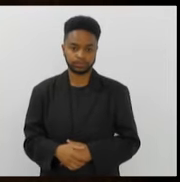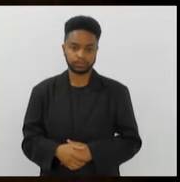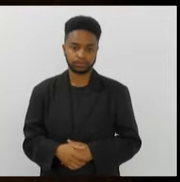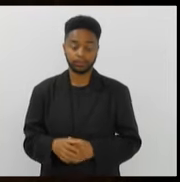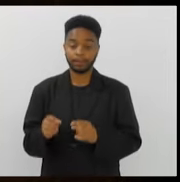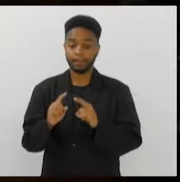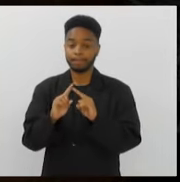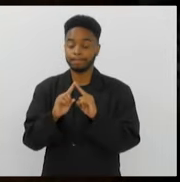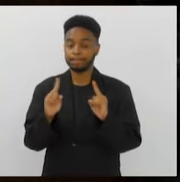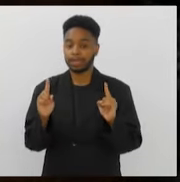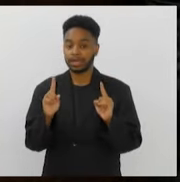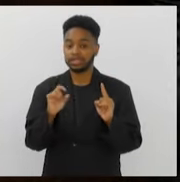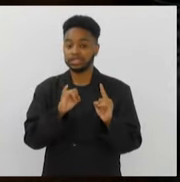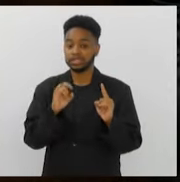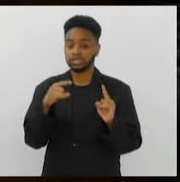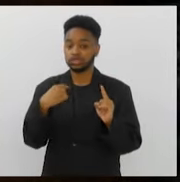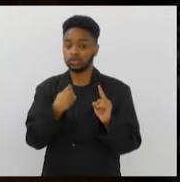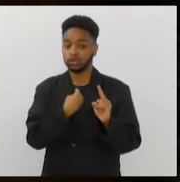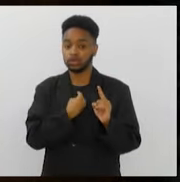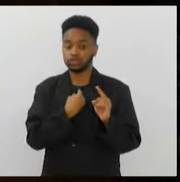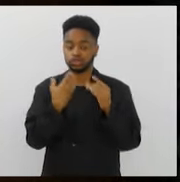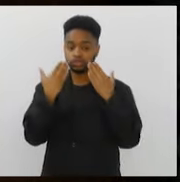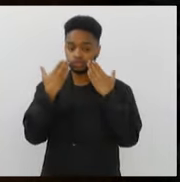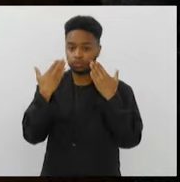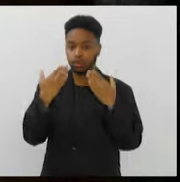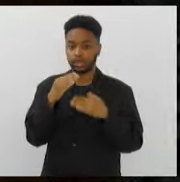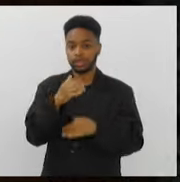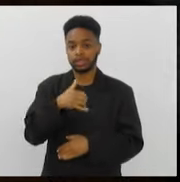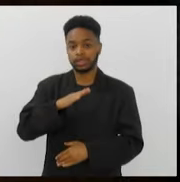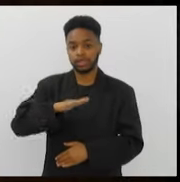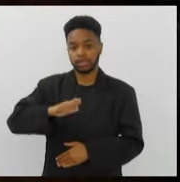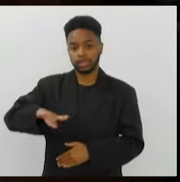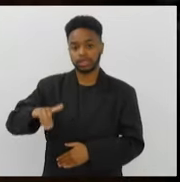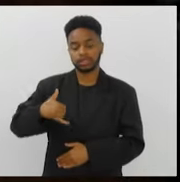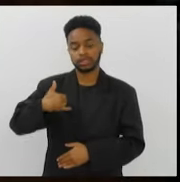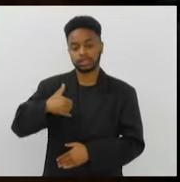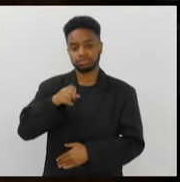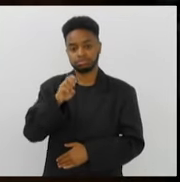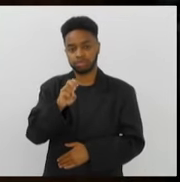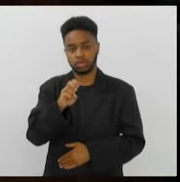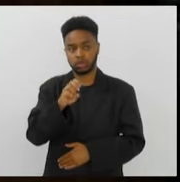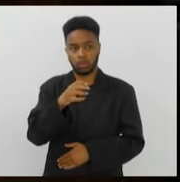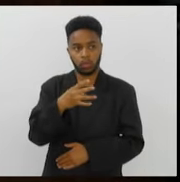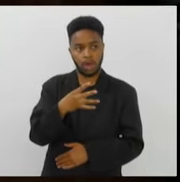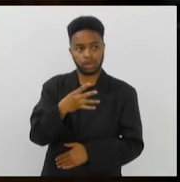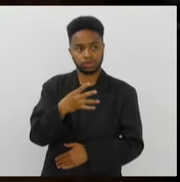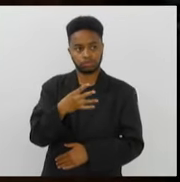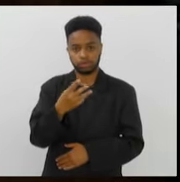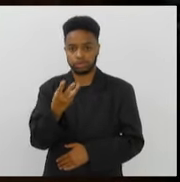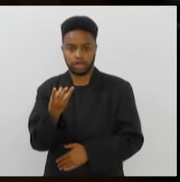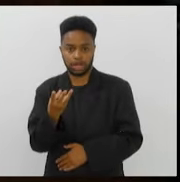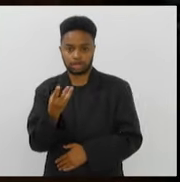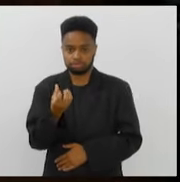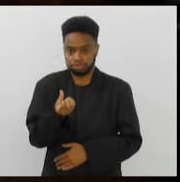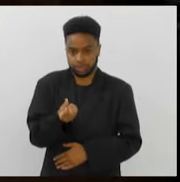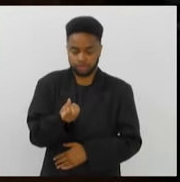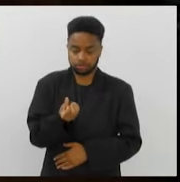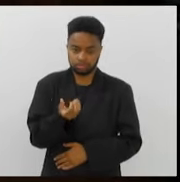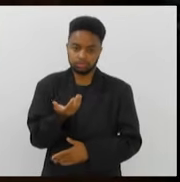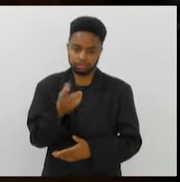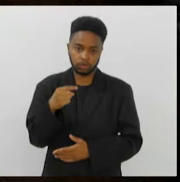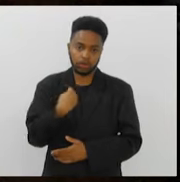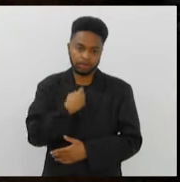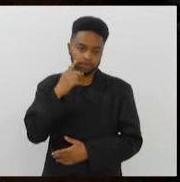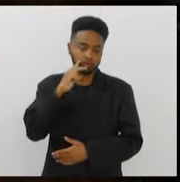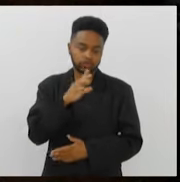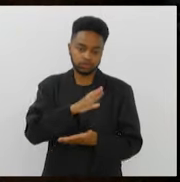Agora, quando a gente erotiza crianças de 5, 4, 3, 6 anos de idade, como a gente já viu diversos casos